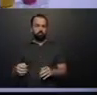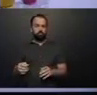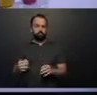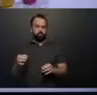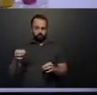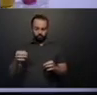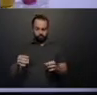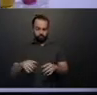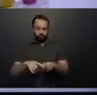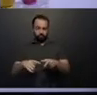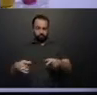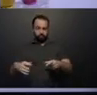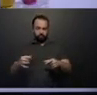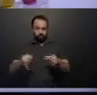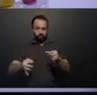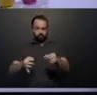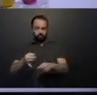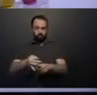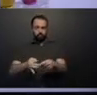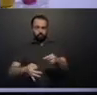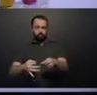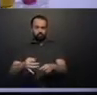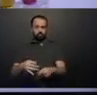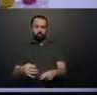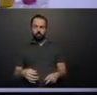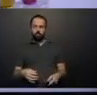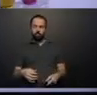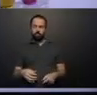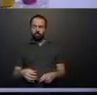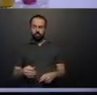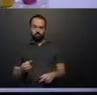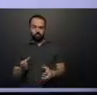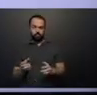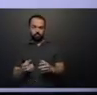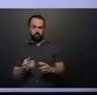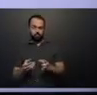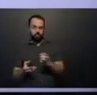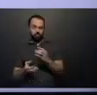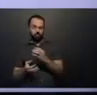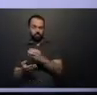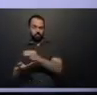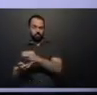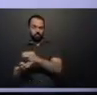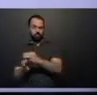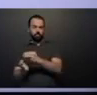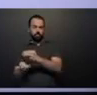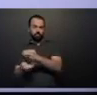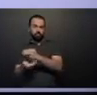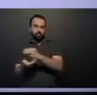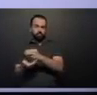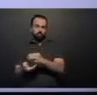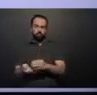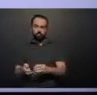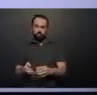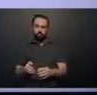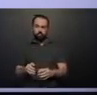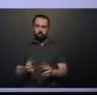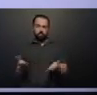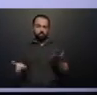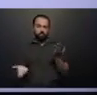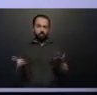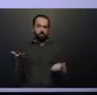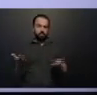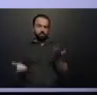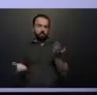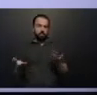num suporte chamado estante, porque ele tem o fundo redondo. Aqui nós temos a balança analítica,